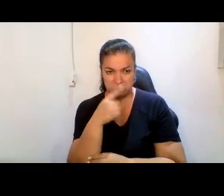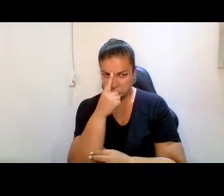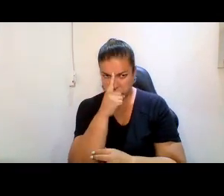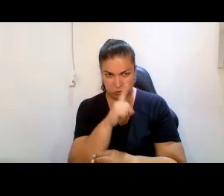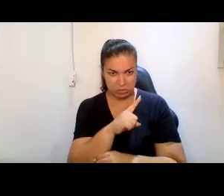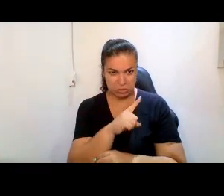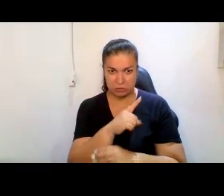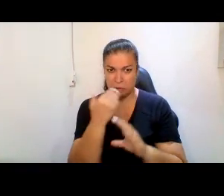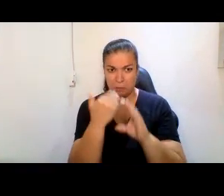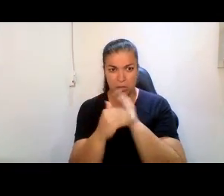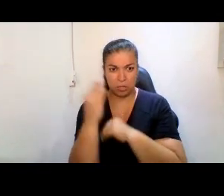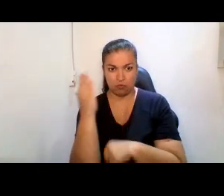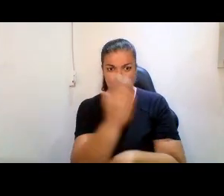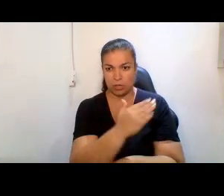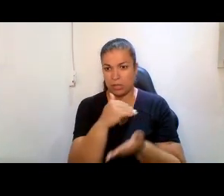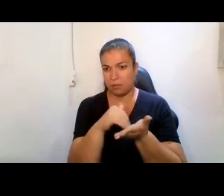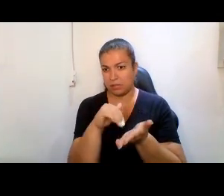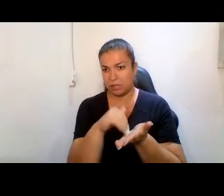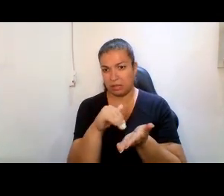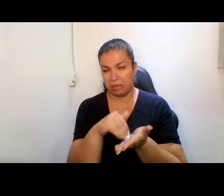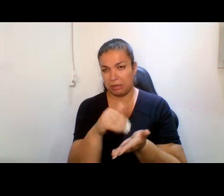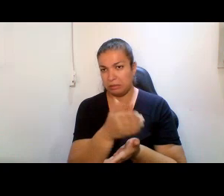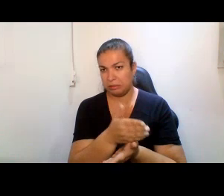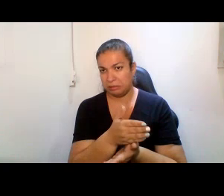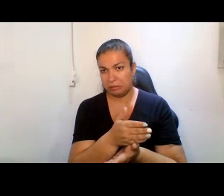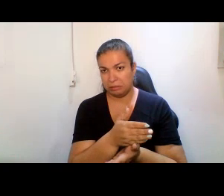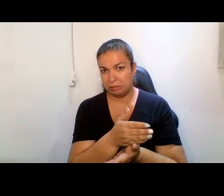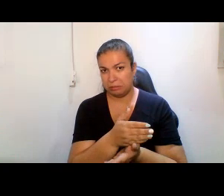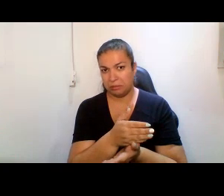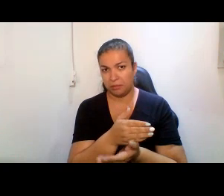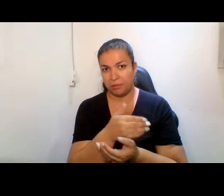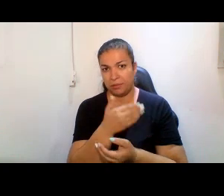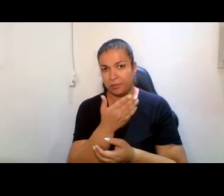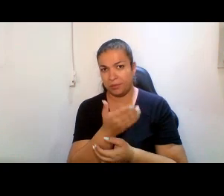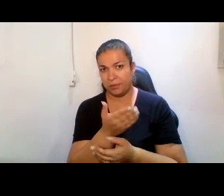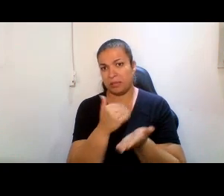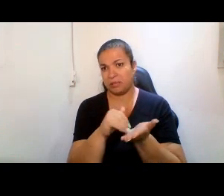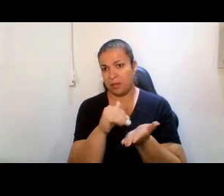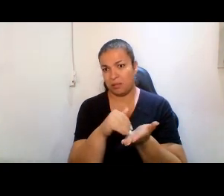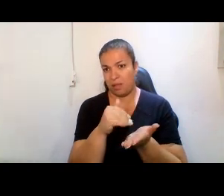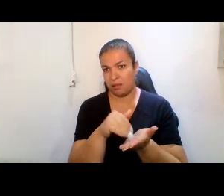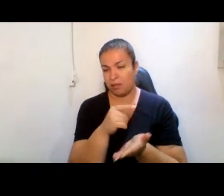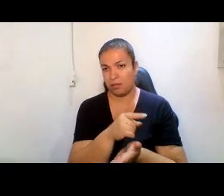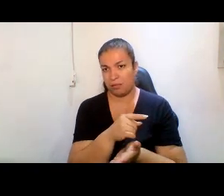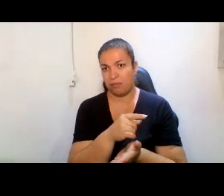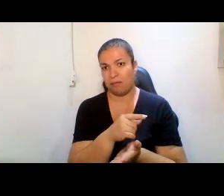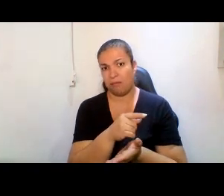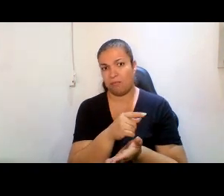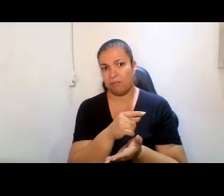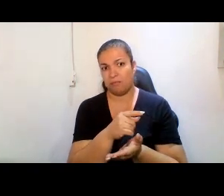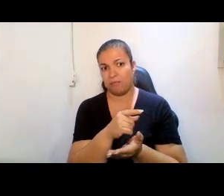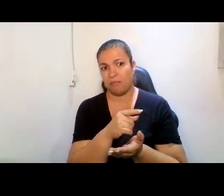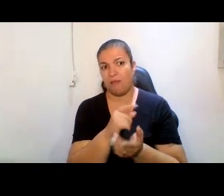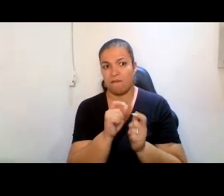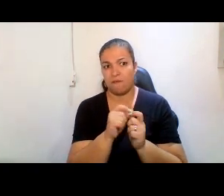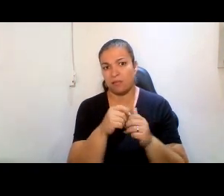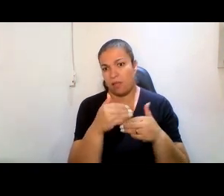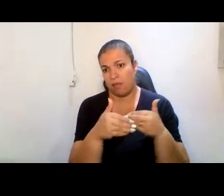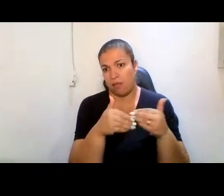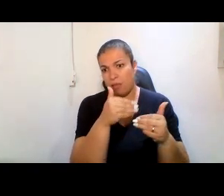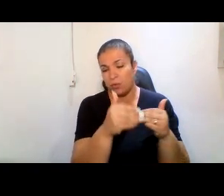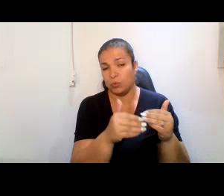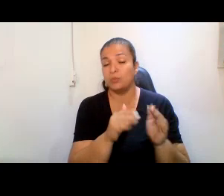para a secretaria e a secretaria vai fazendo, né? Está fazendo aos poucos, né? Mas